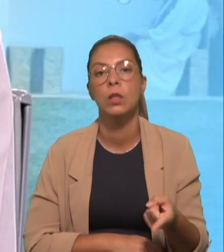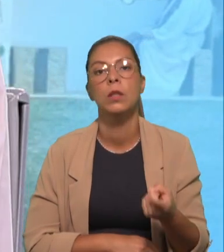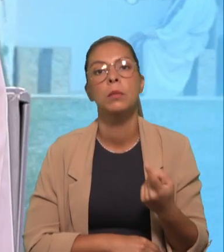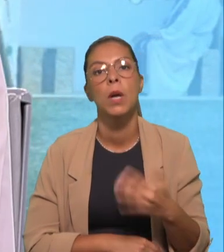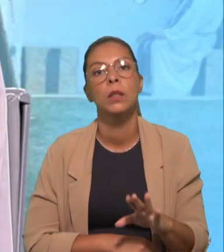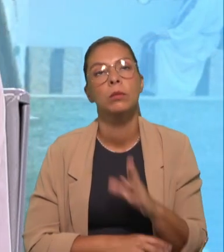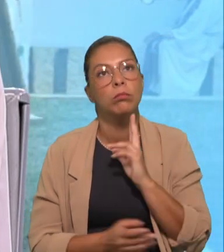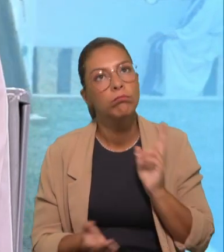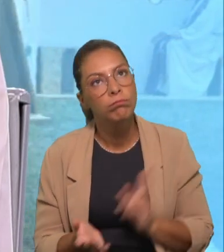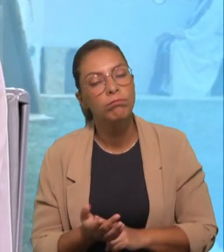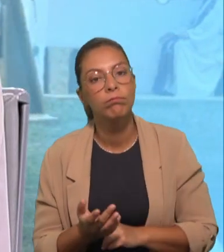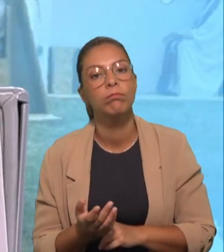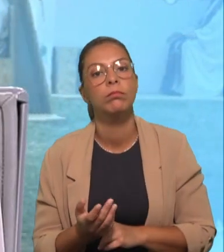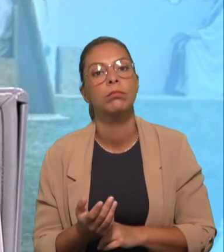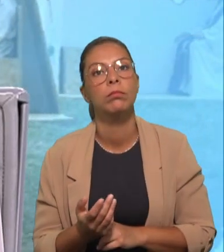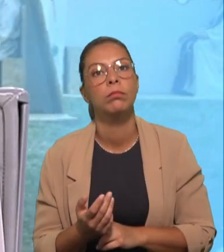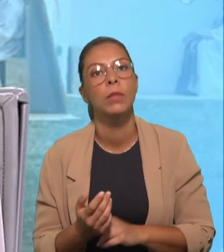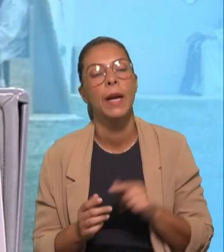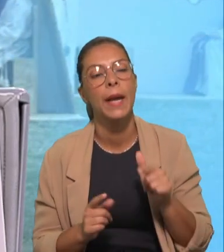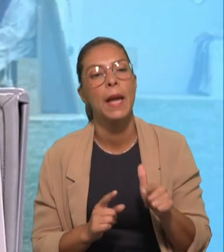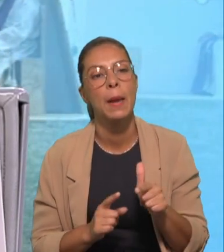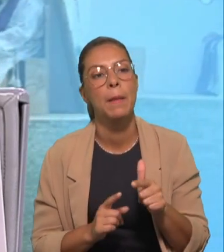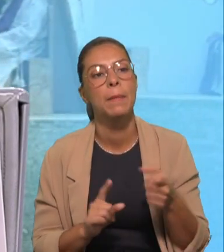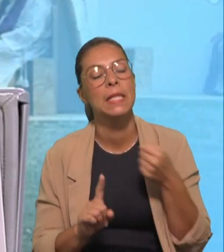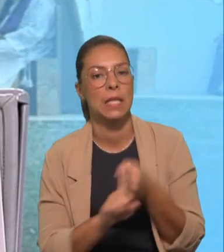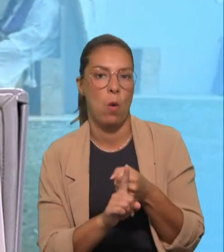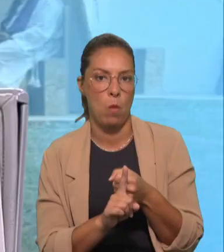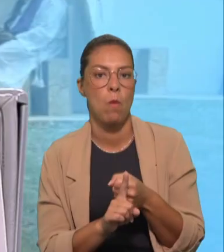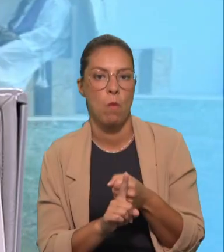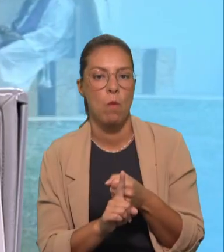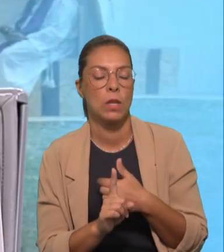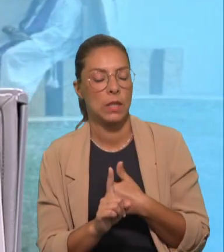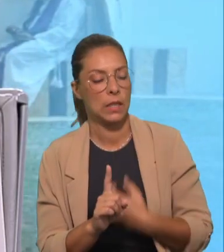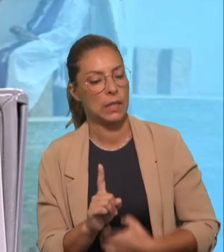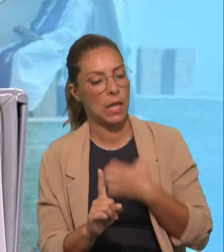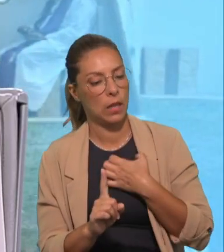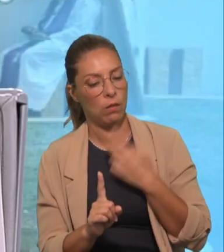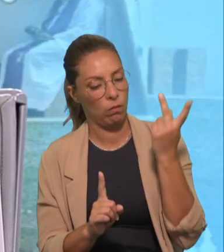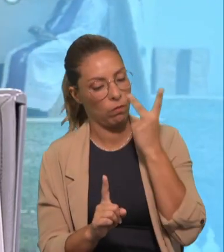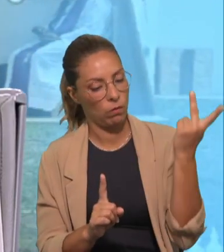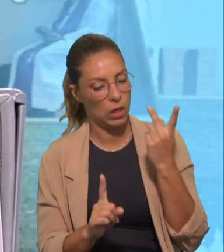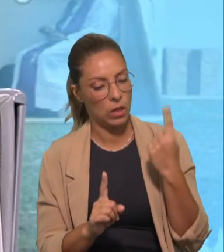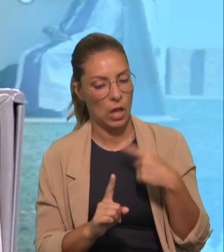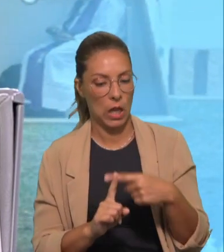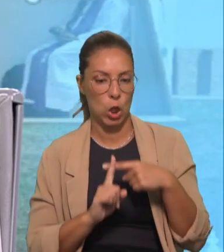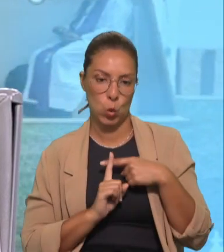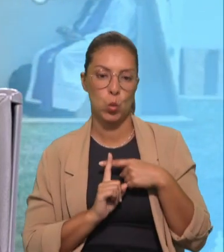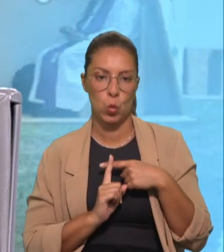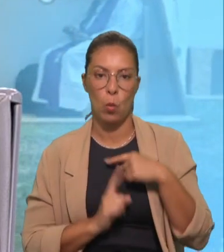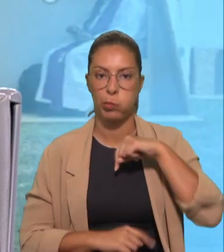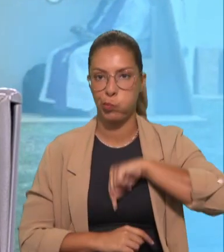assumirem que se trata de uma experiência de missão. Portanto, uma vida cristã que